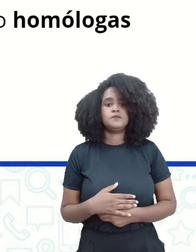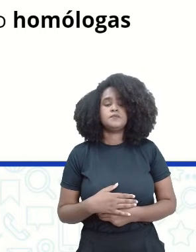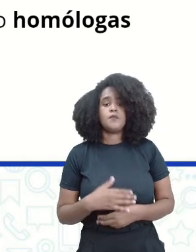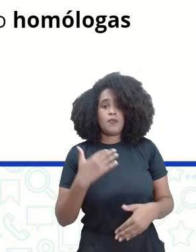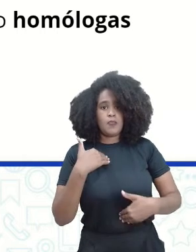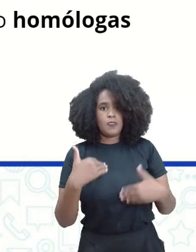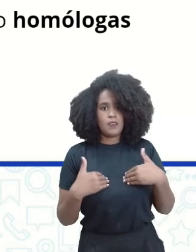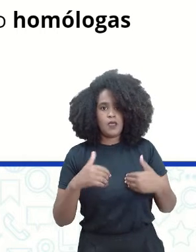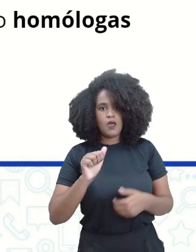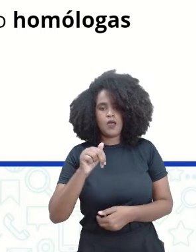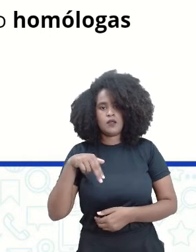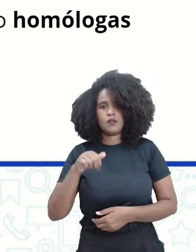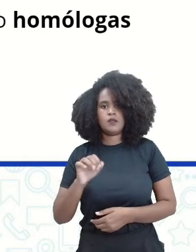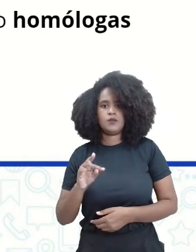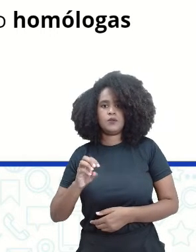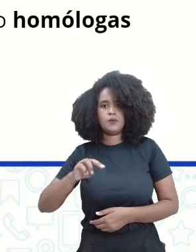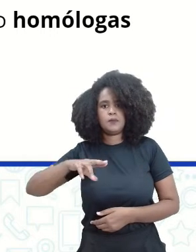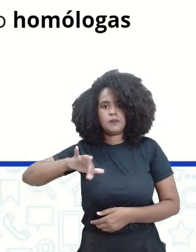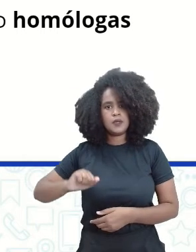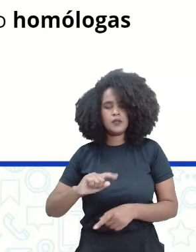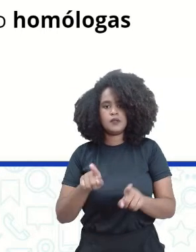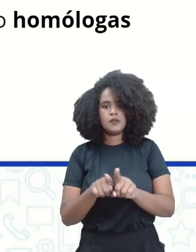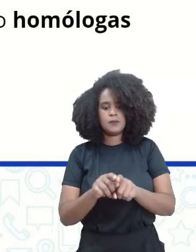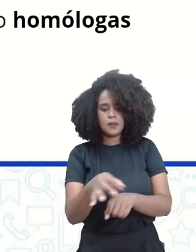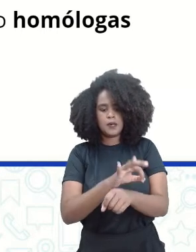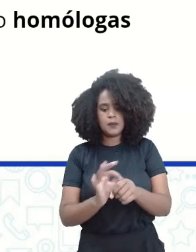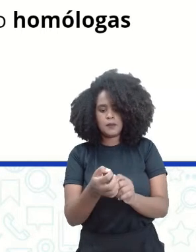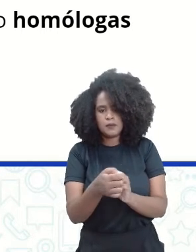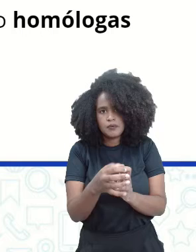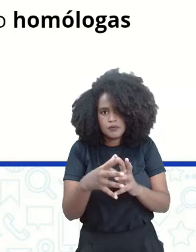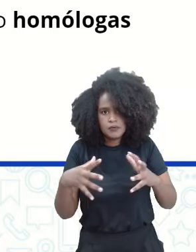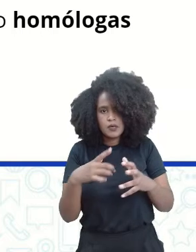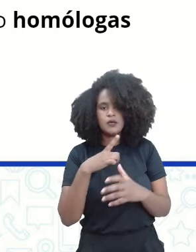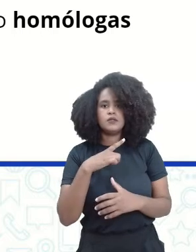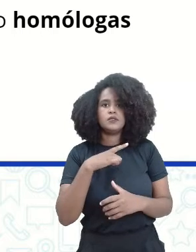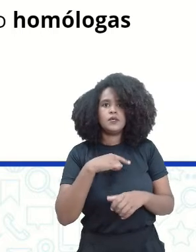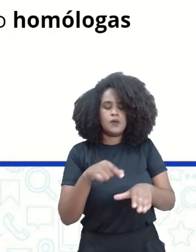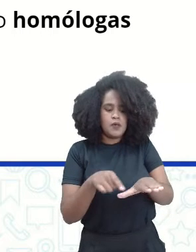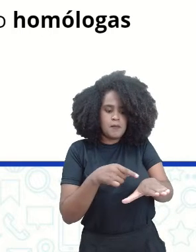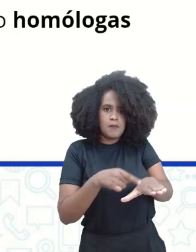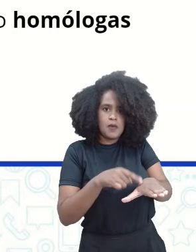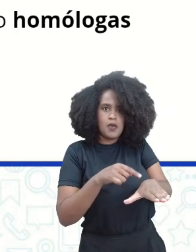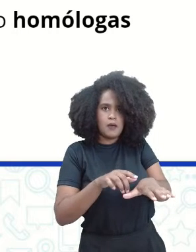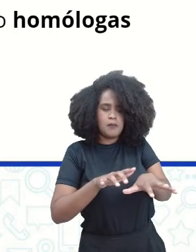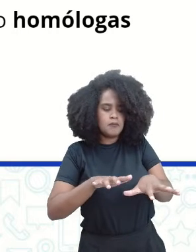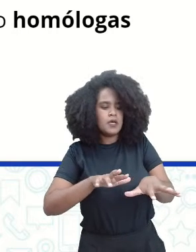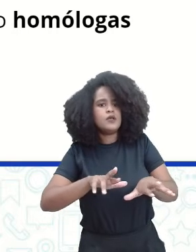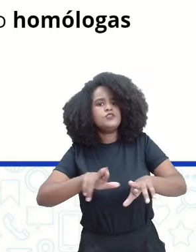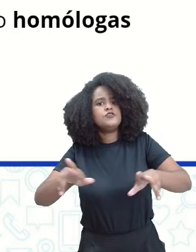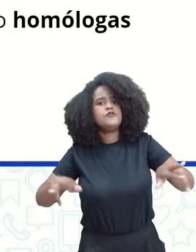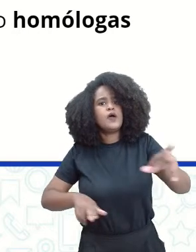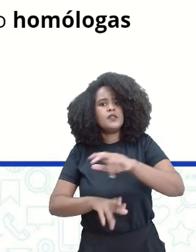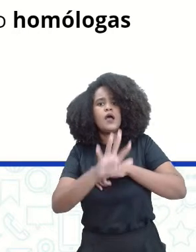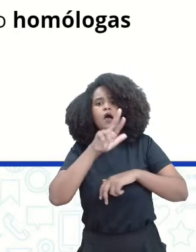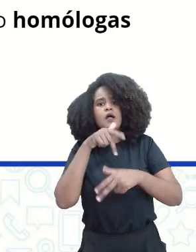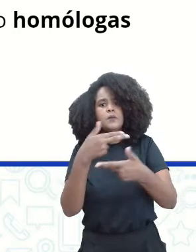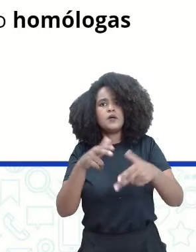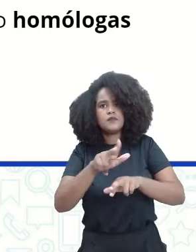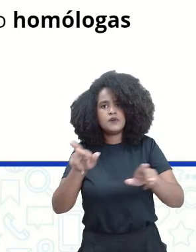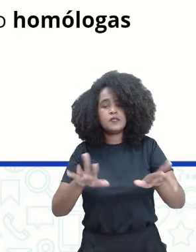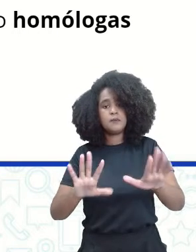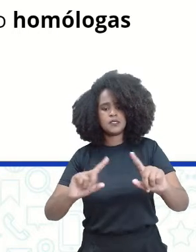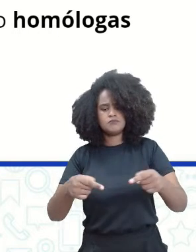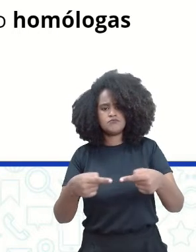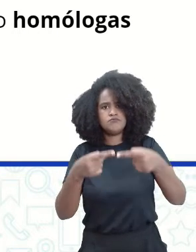embriologia. E aqui a gente vai ver que patas de espécies diferentes, mas que têm algo em comum. Então, aí a gente está